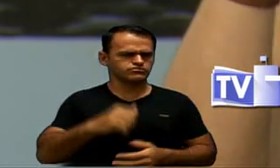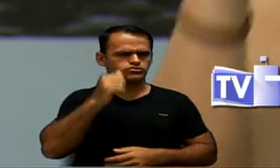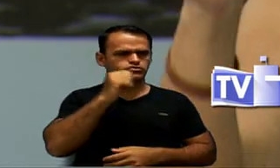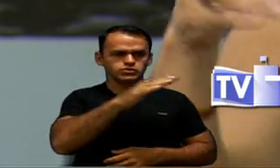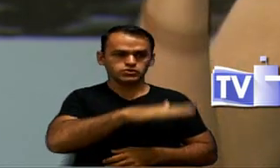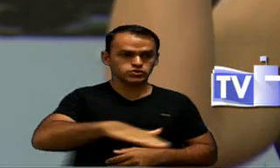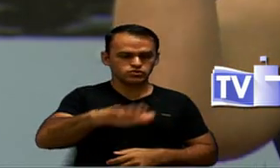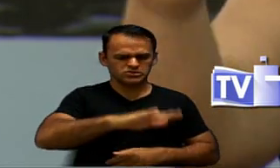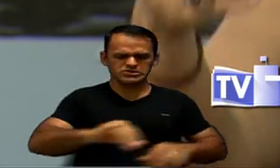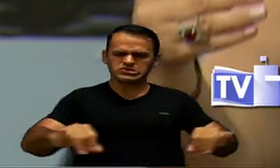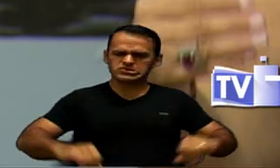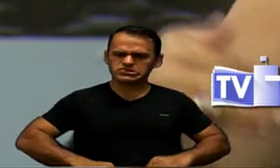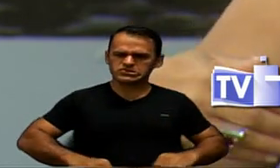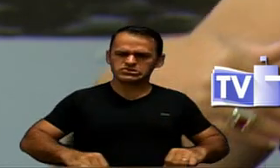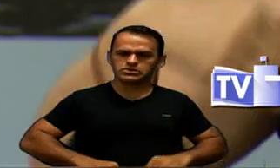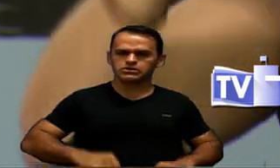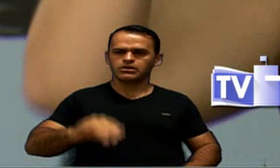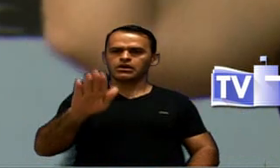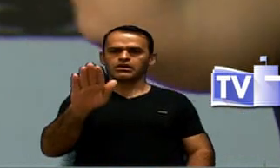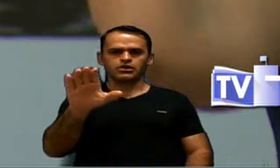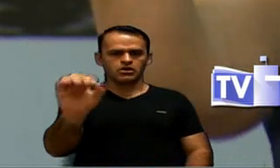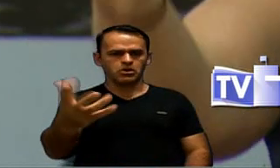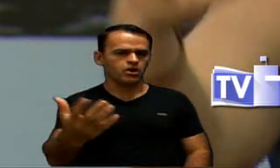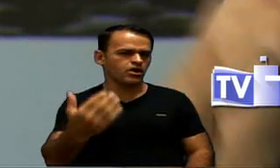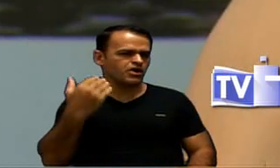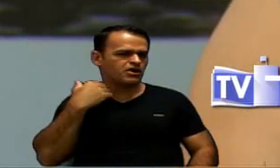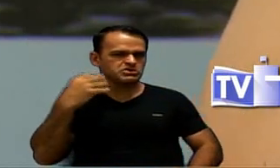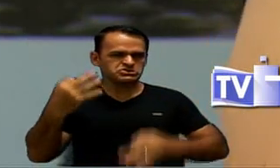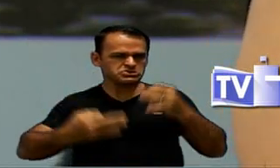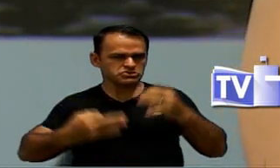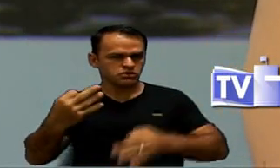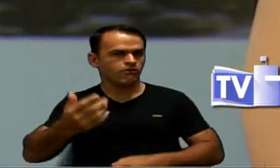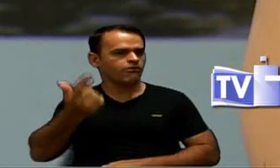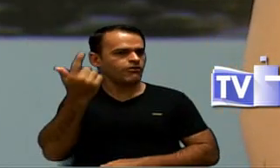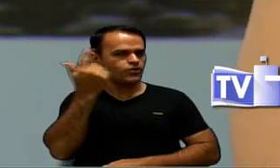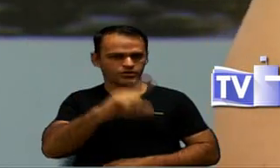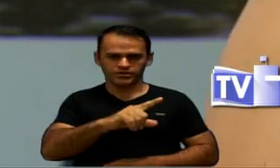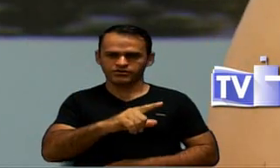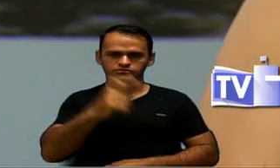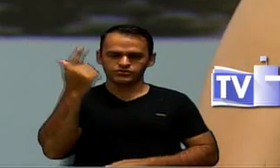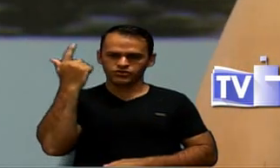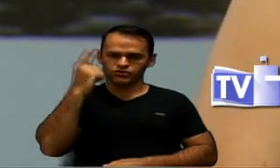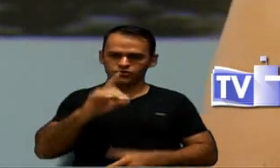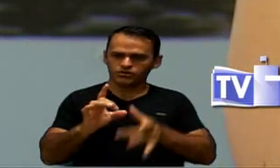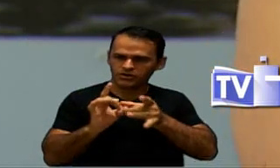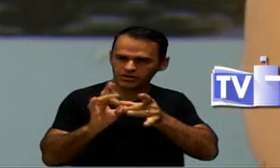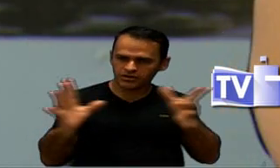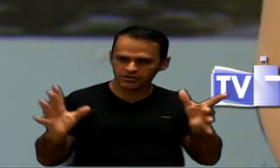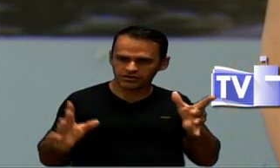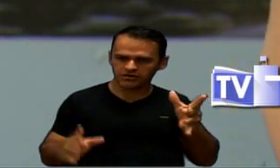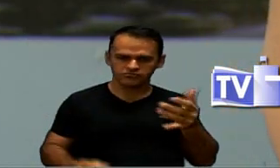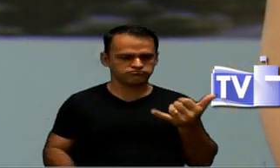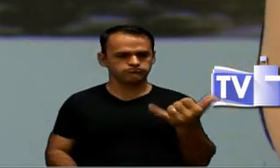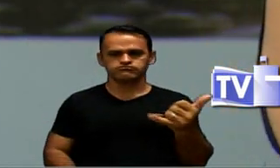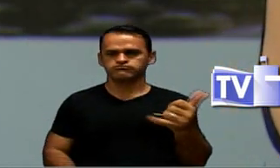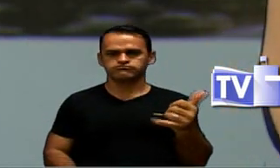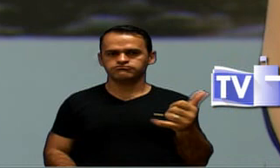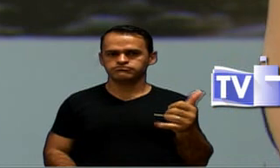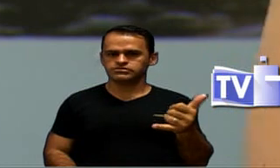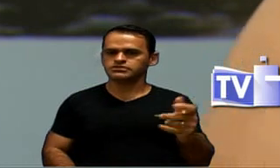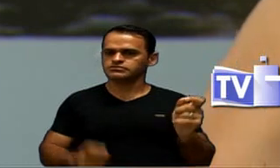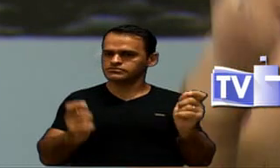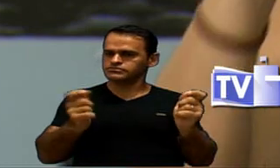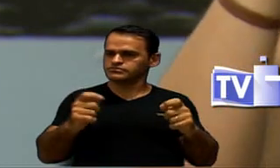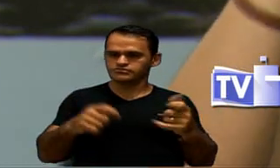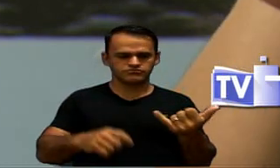mulher que sofre violência, que fez boletim de ocorrência, que passou por aquele procedimento, conseguiu ter a protetiva decretada, a medida